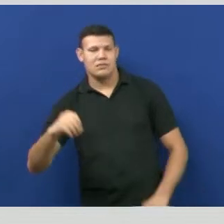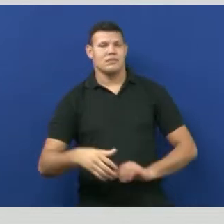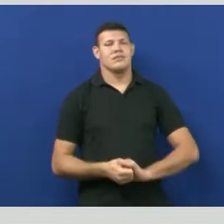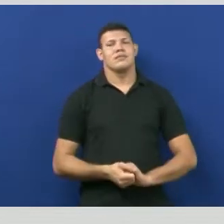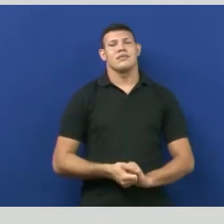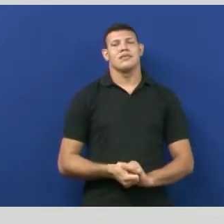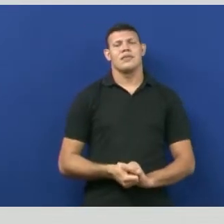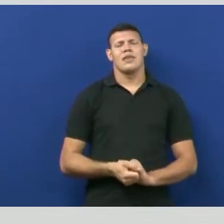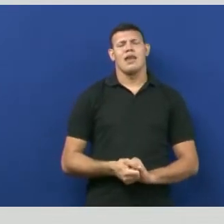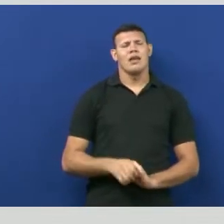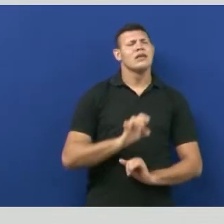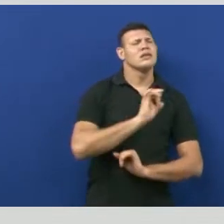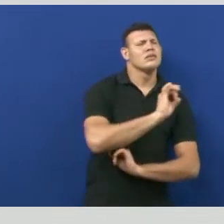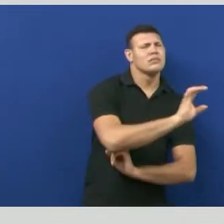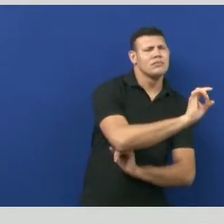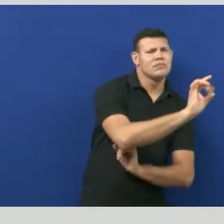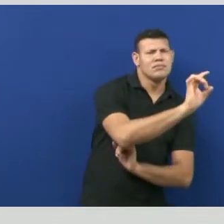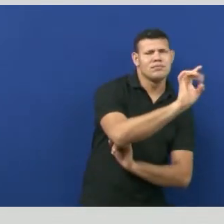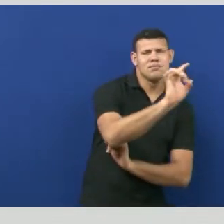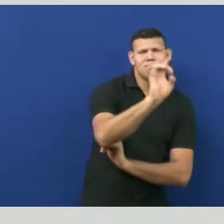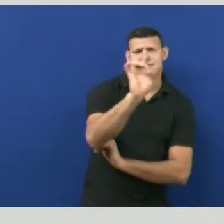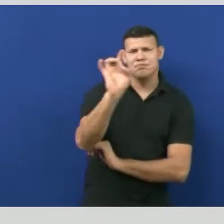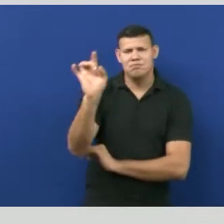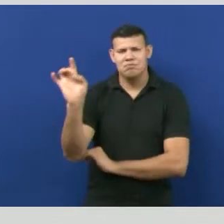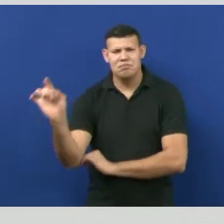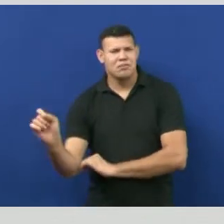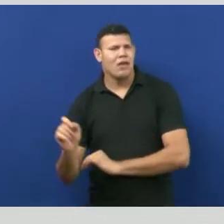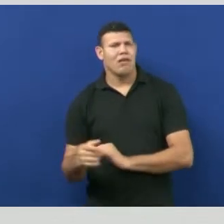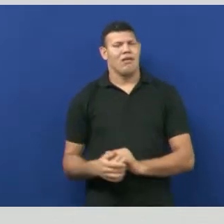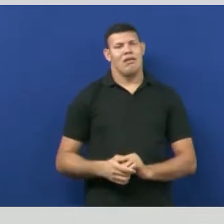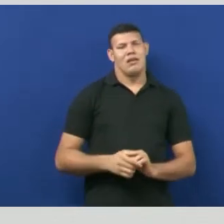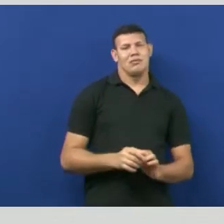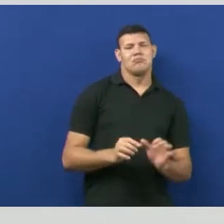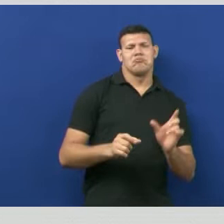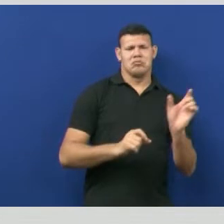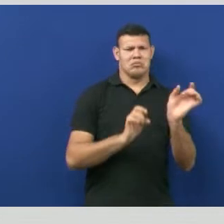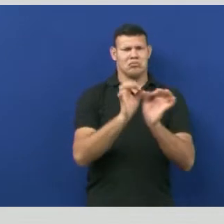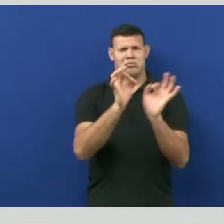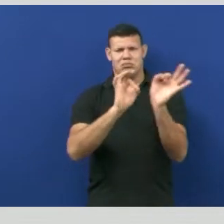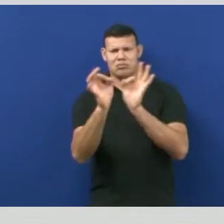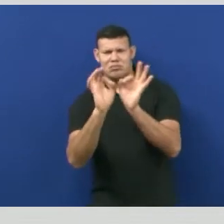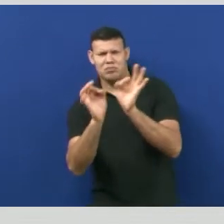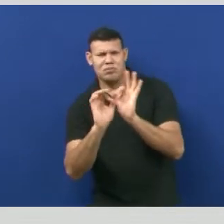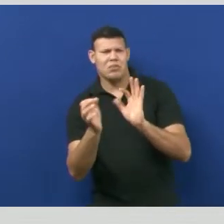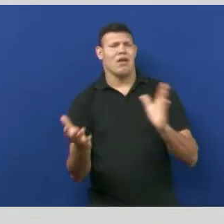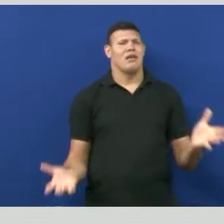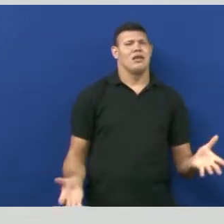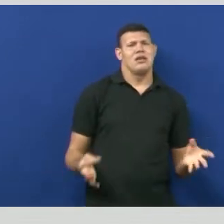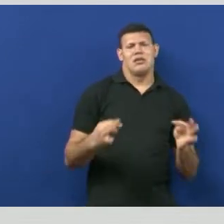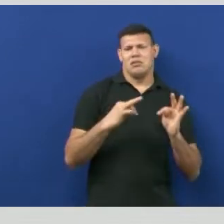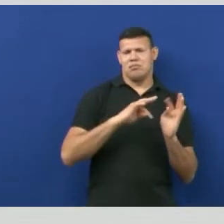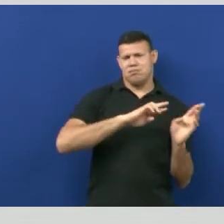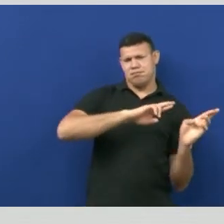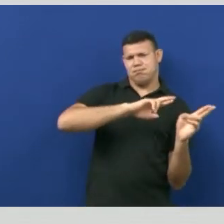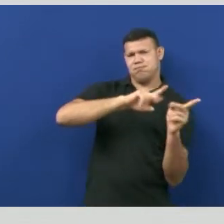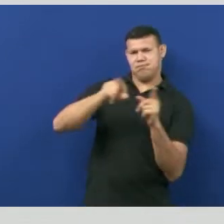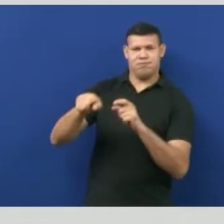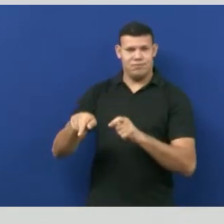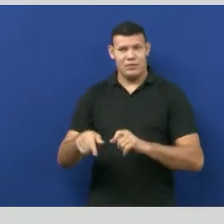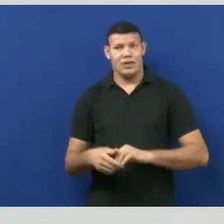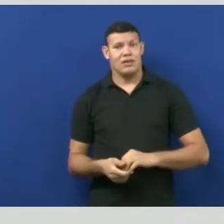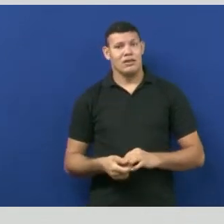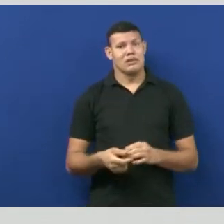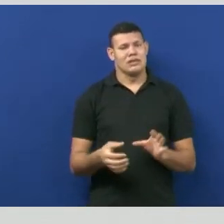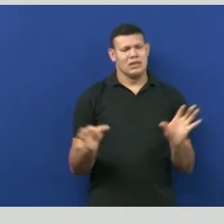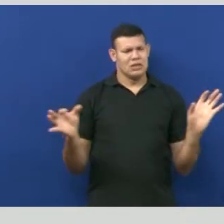Cada um deles tem uma formatação específica. O primeiro, o alcano, ele tem